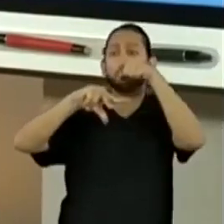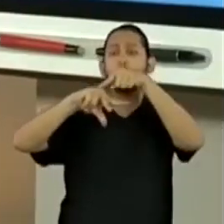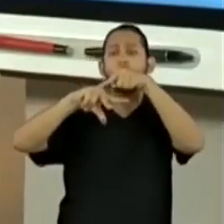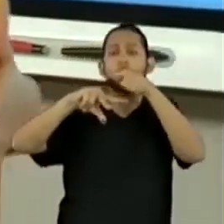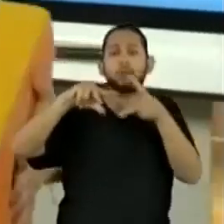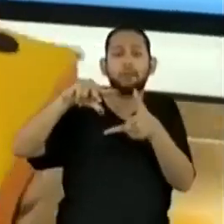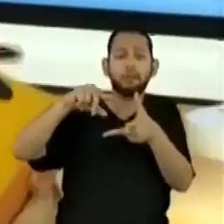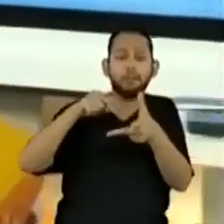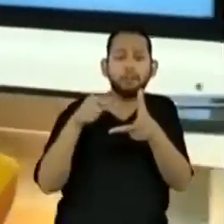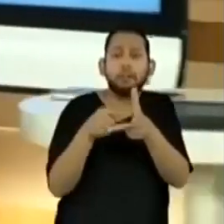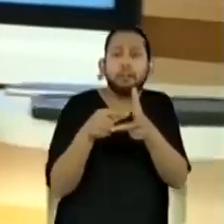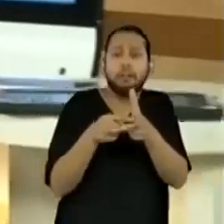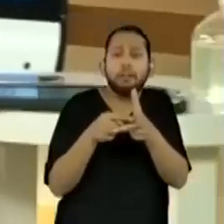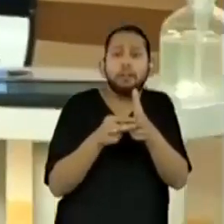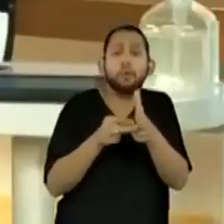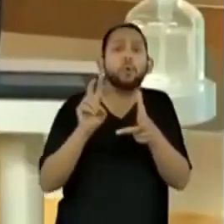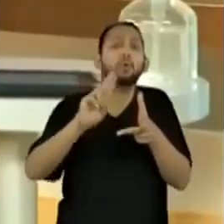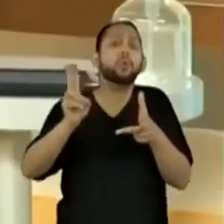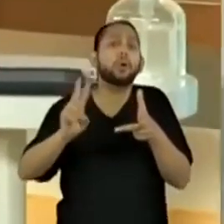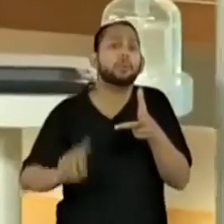quê?